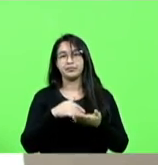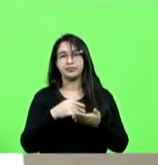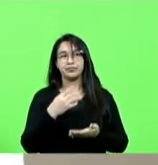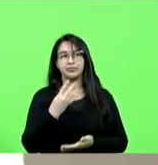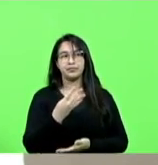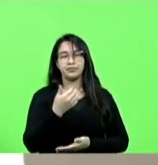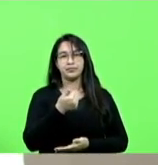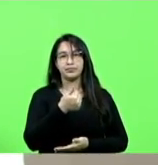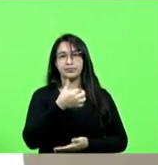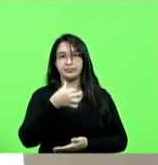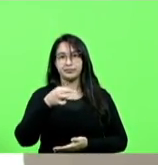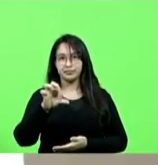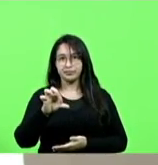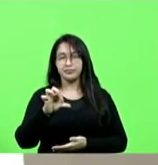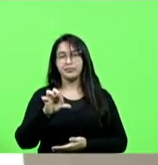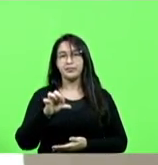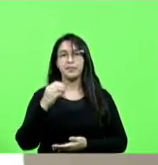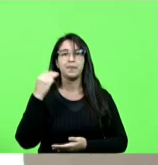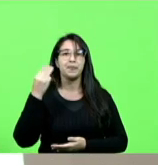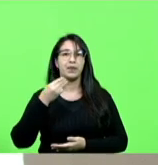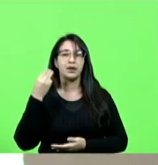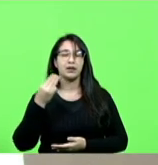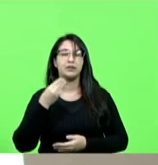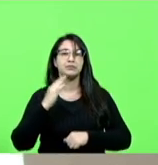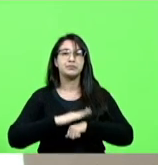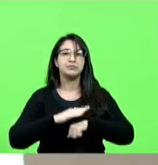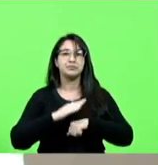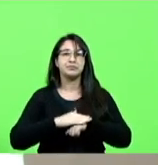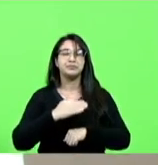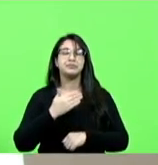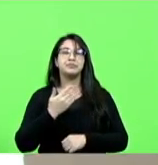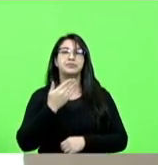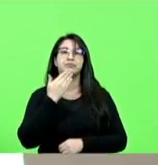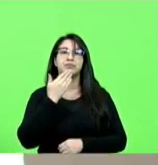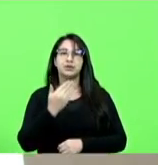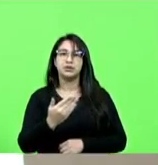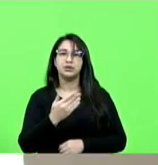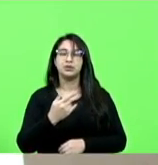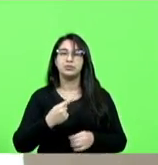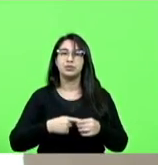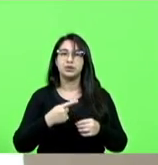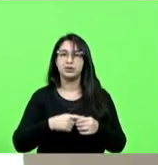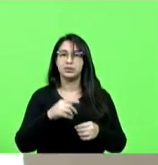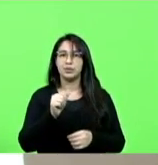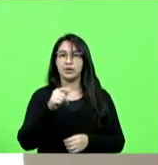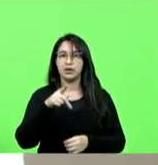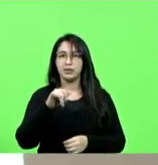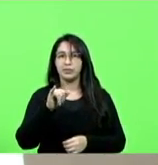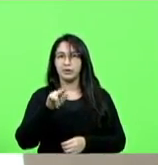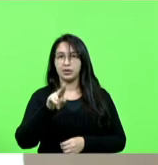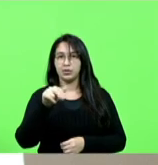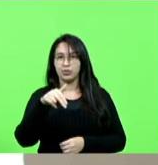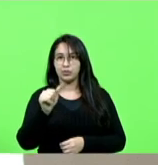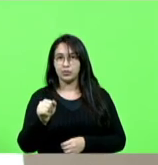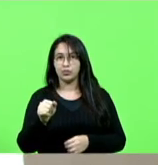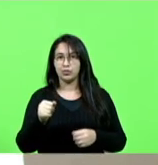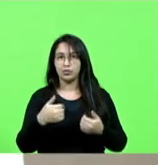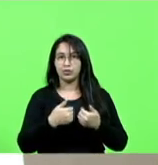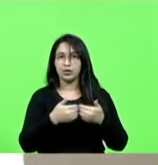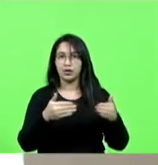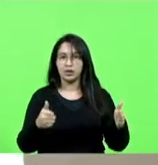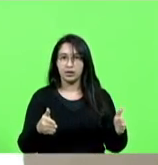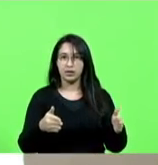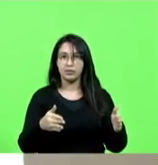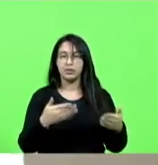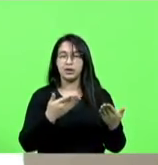419. Autor deputado Márcio Machado. Manifestando apelo ao prefeito do município de Apiuna pela abertura de uma área para descanso e